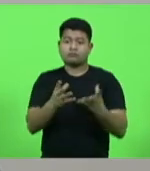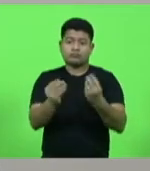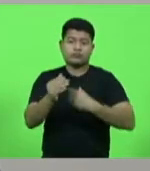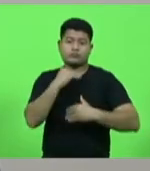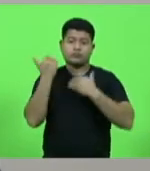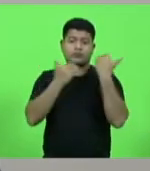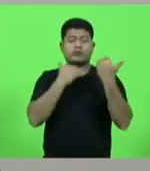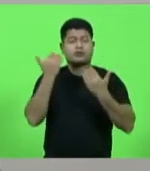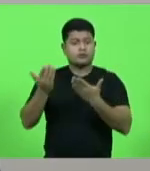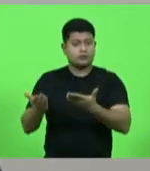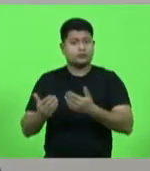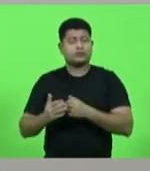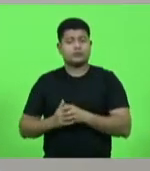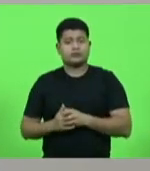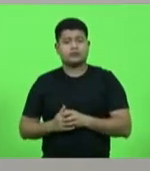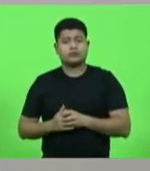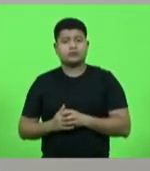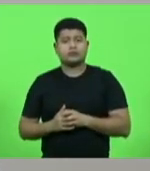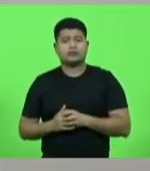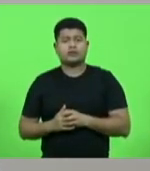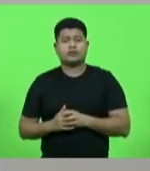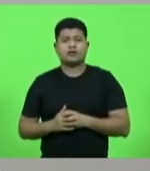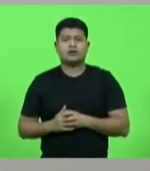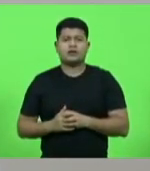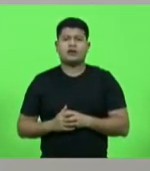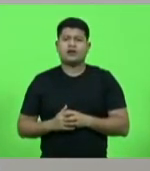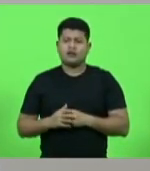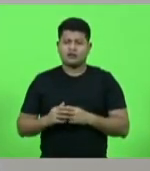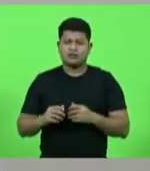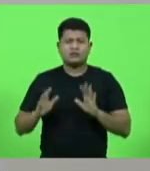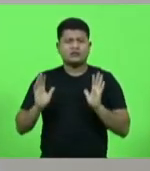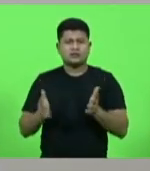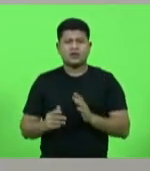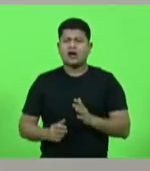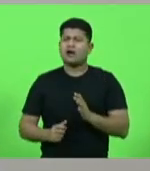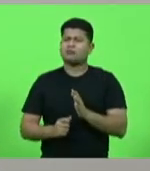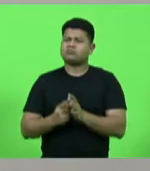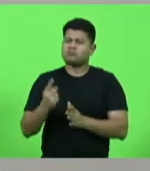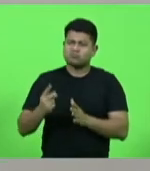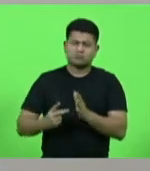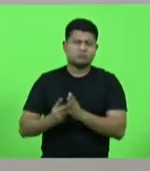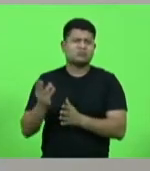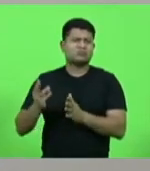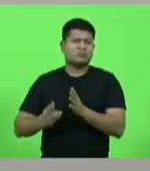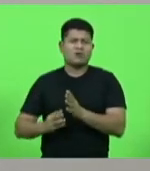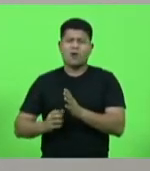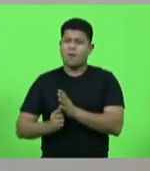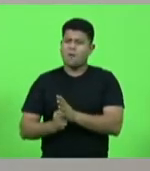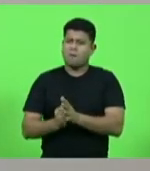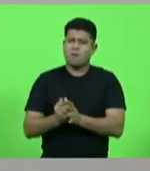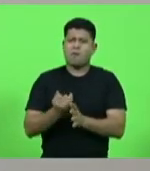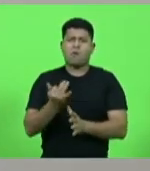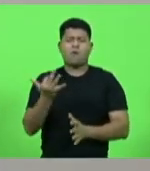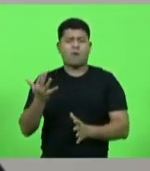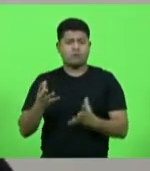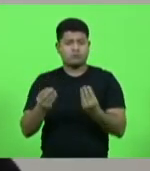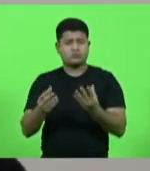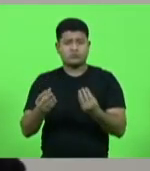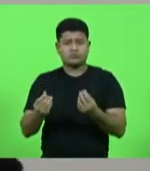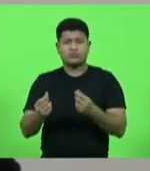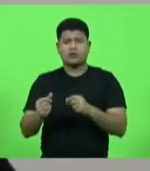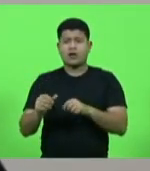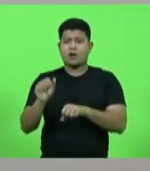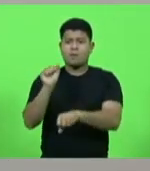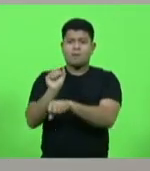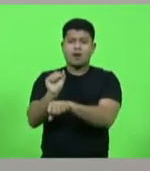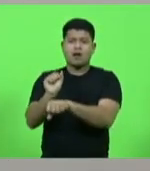E olha quantas e quantos carros parados nas margens